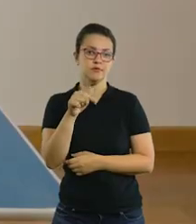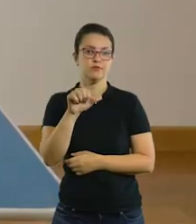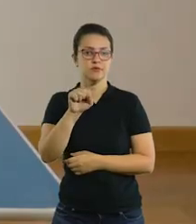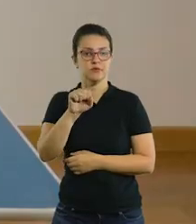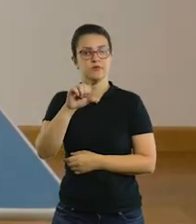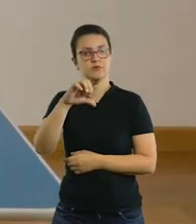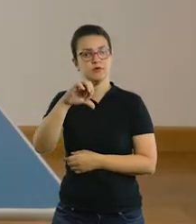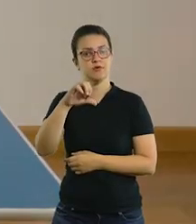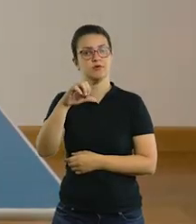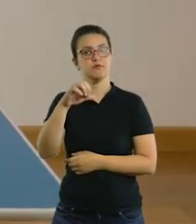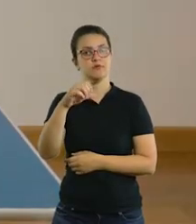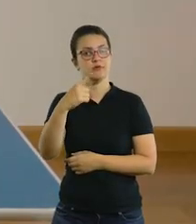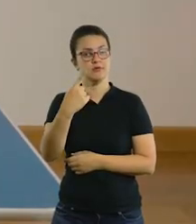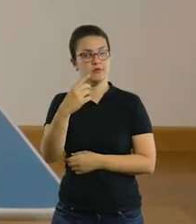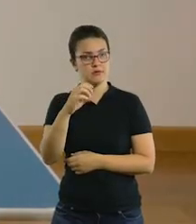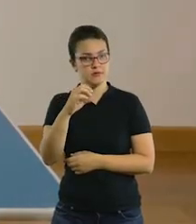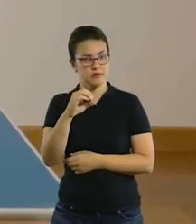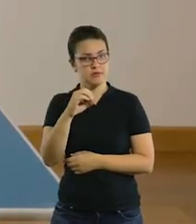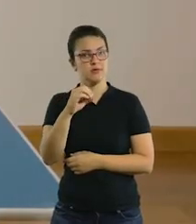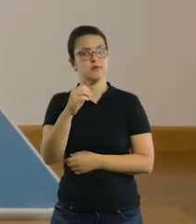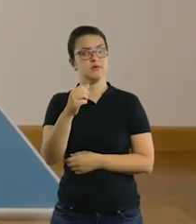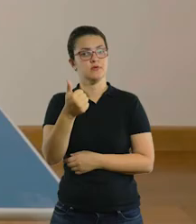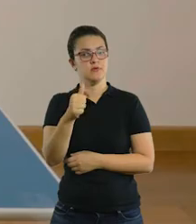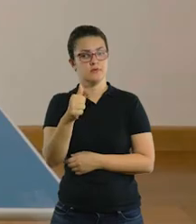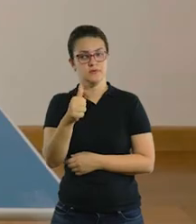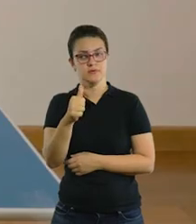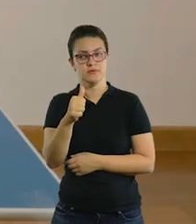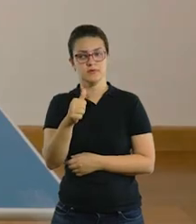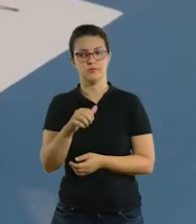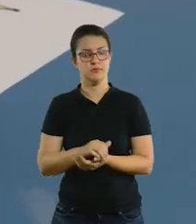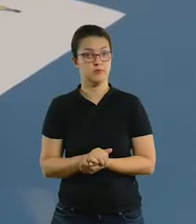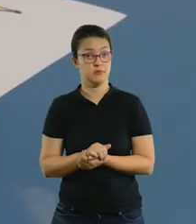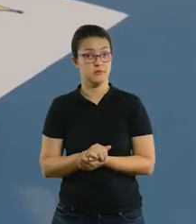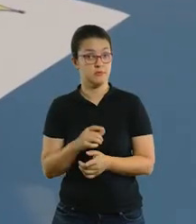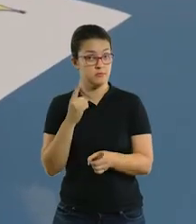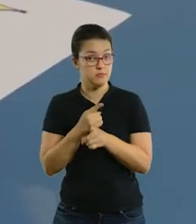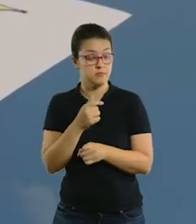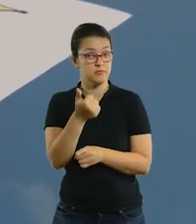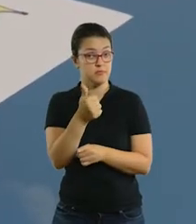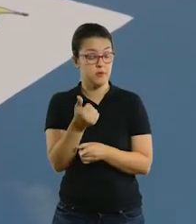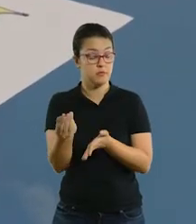1, 2, 3, 4, 5, 6, 7, 8, 9, 10, 11 quilos. Vamos lá. Onde ele tá aqui? Um quadradinho.